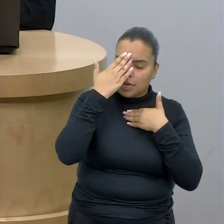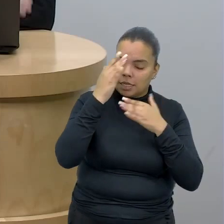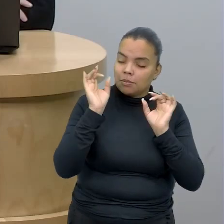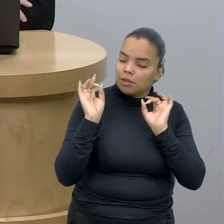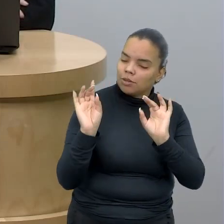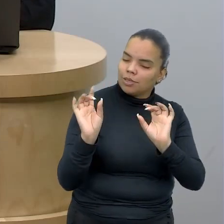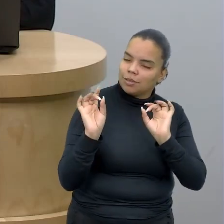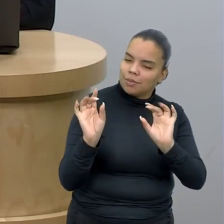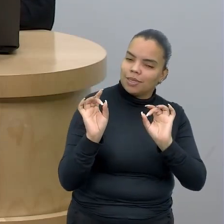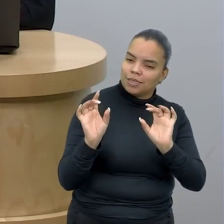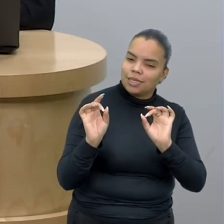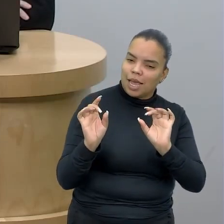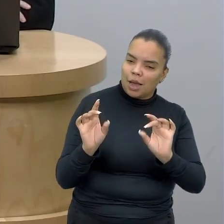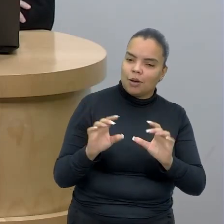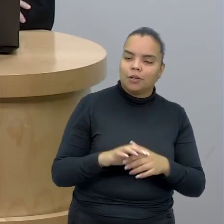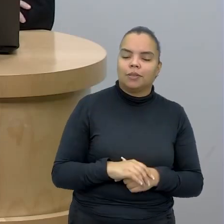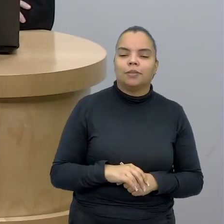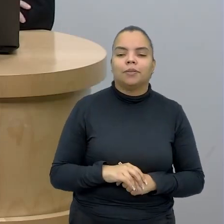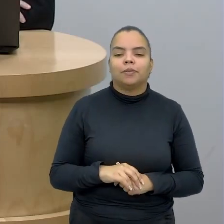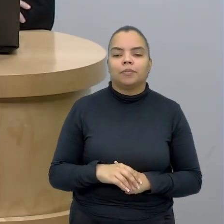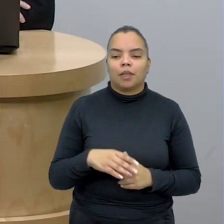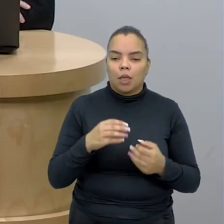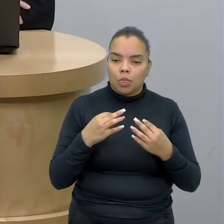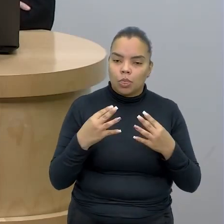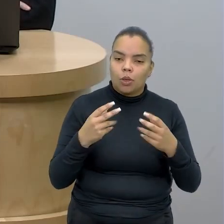citou nominalmente todos, né?